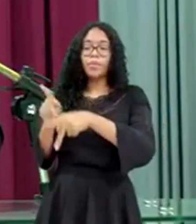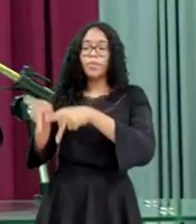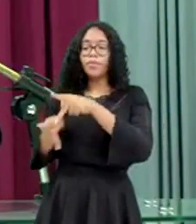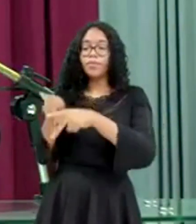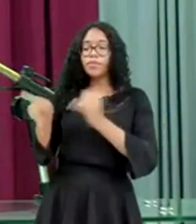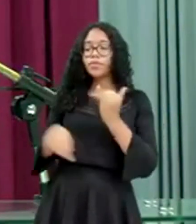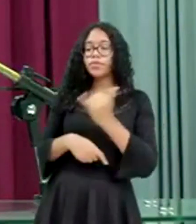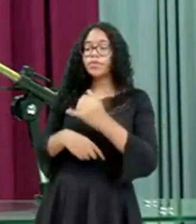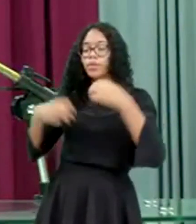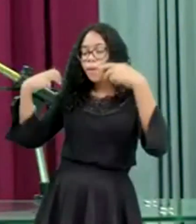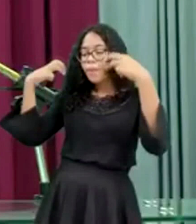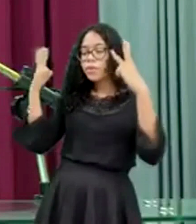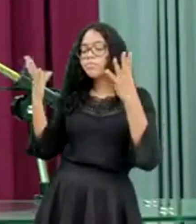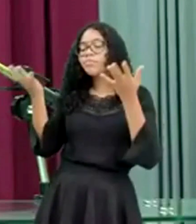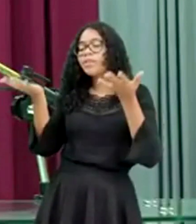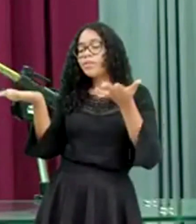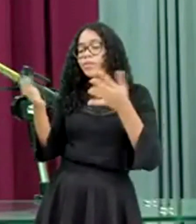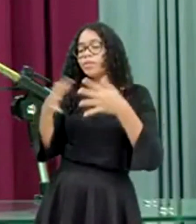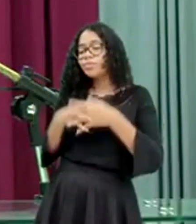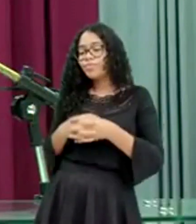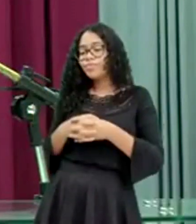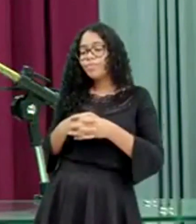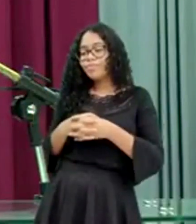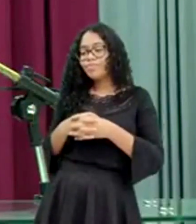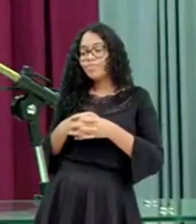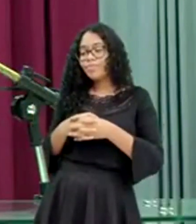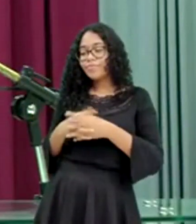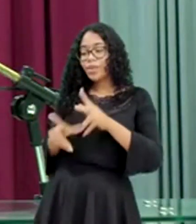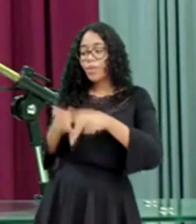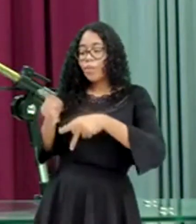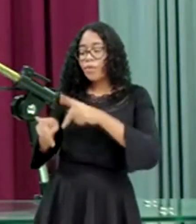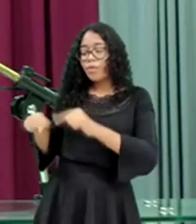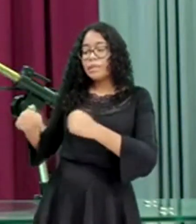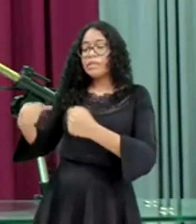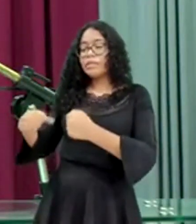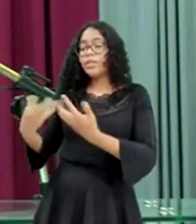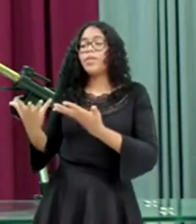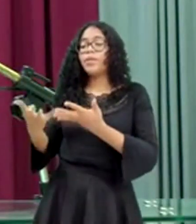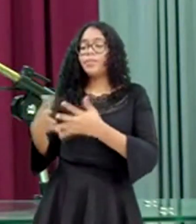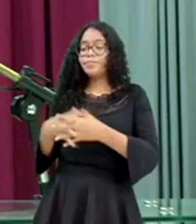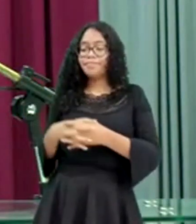Moisés: Moisés, até quando este povo vai me provocar?